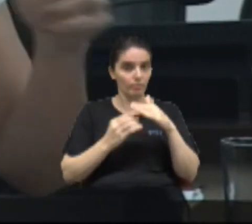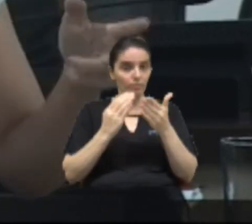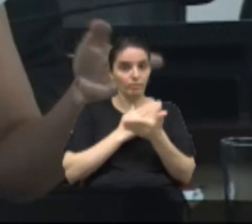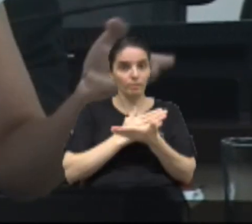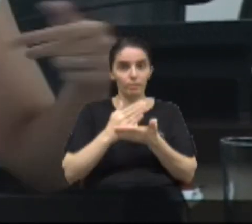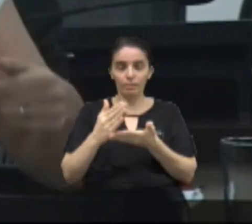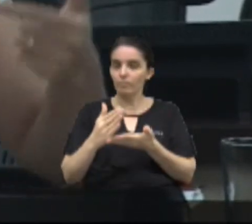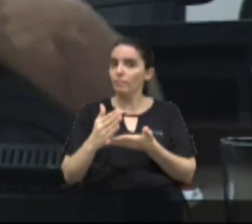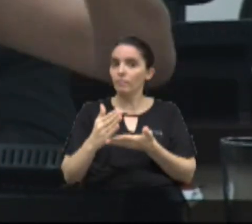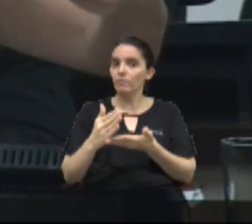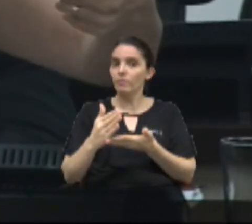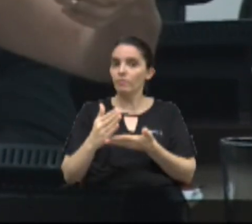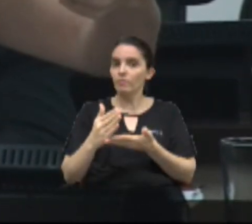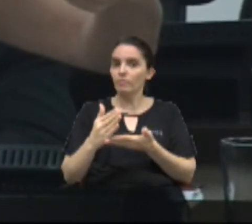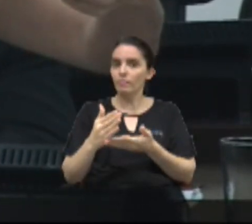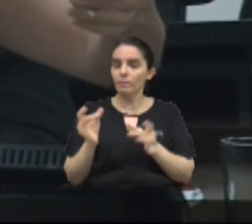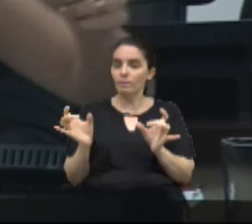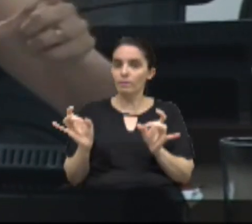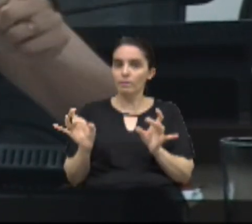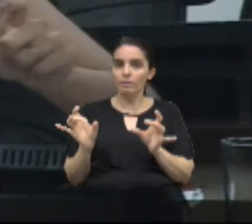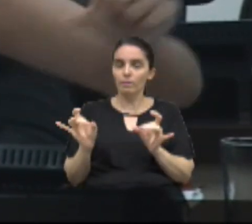a, entre aspas, aí, vender